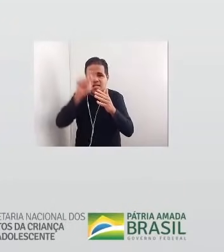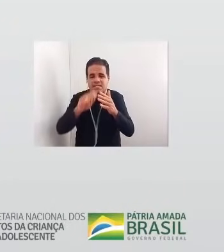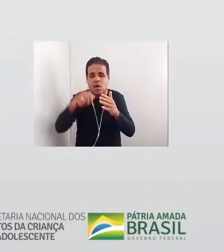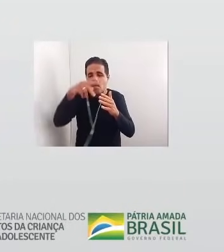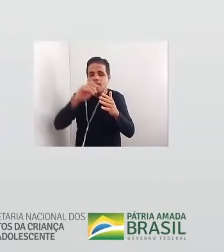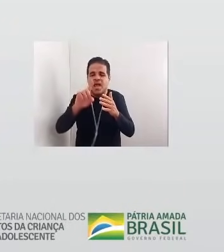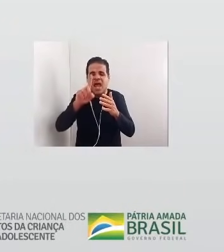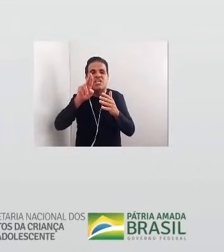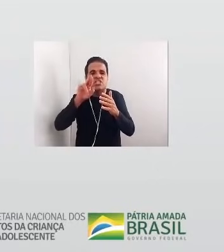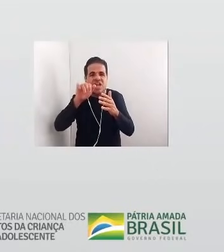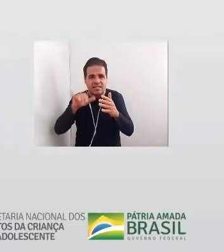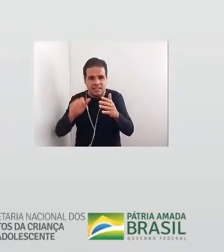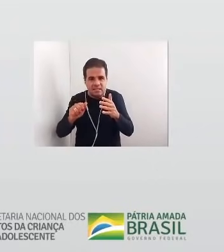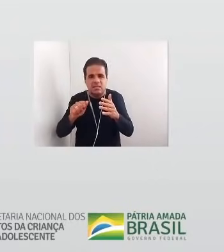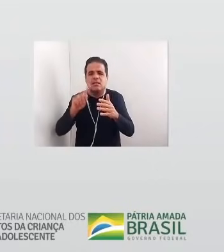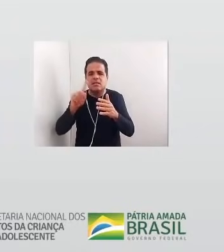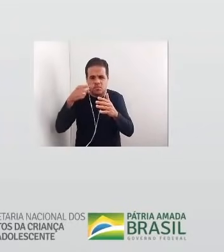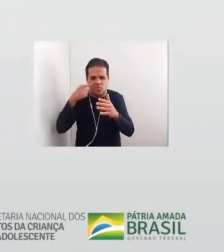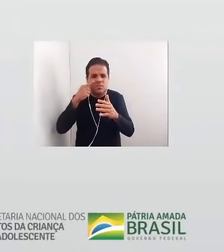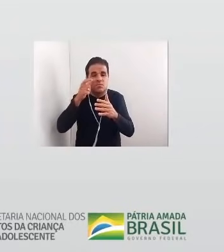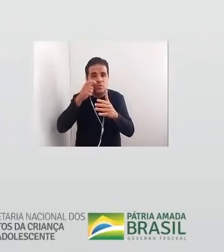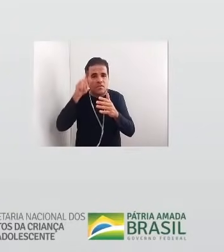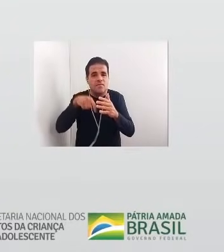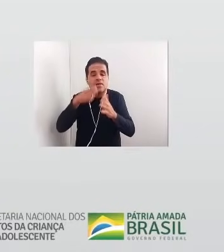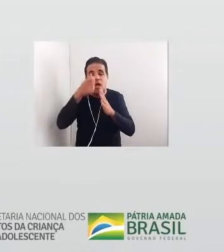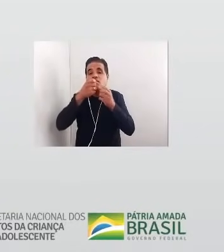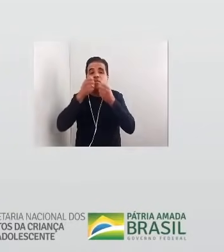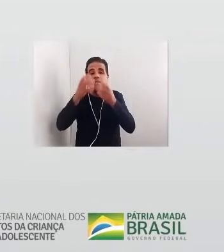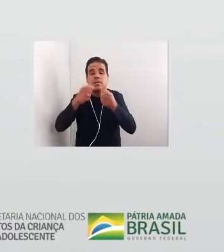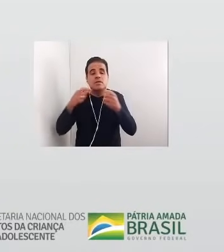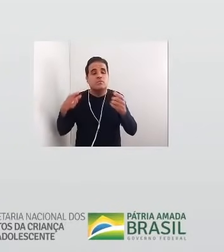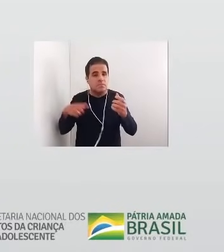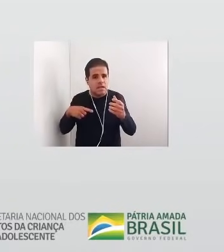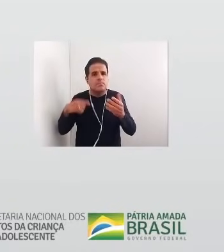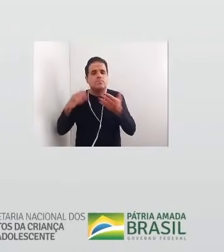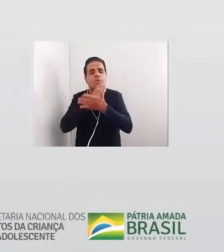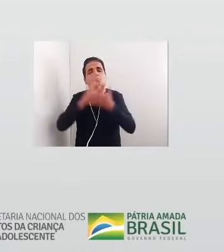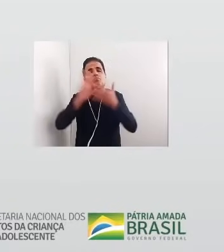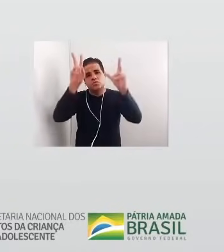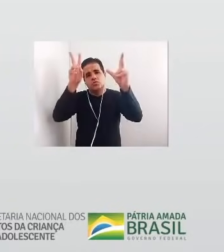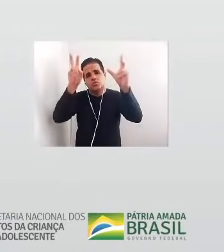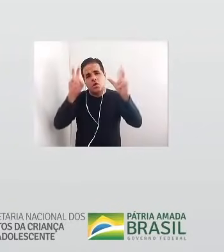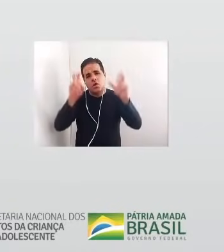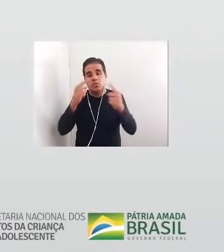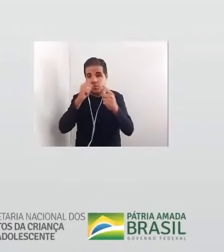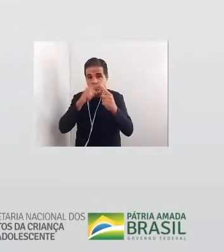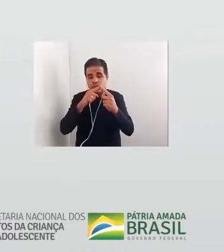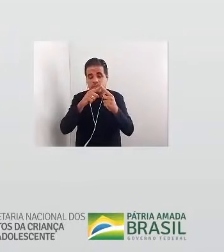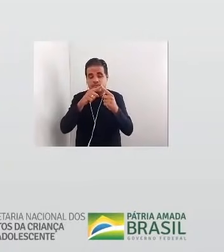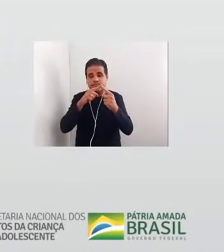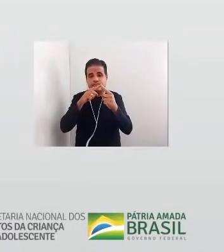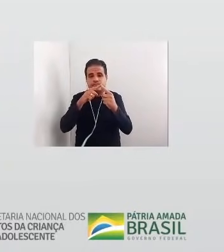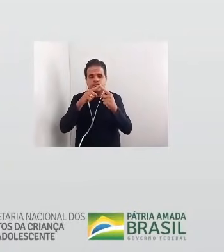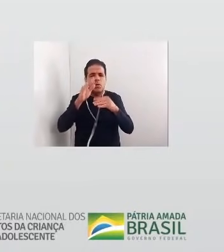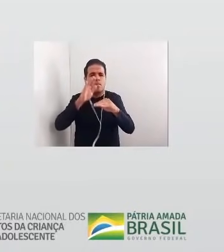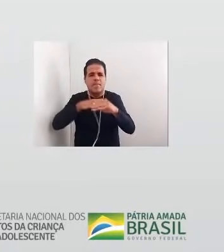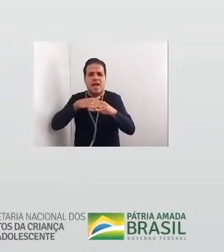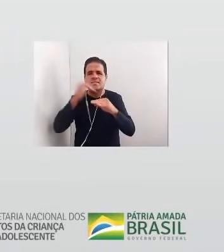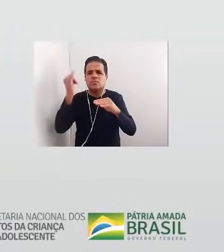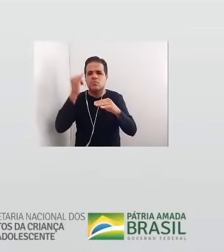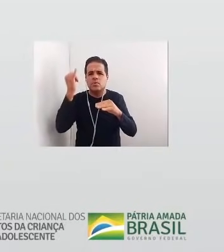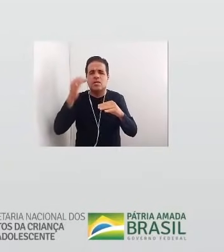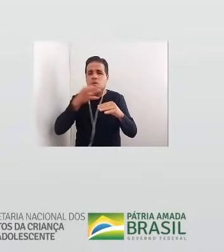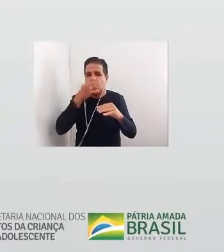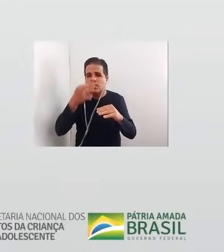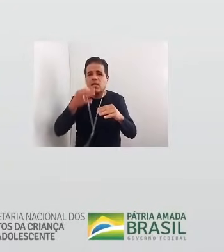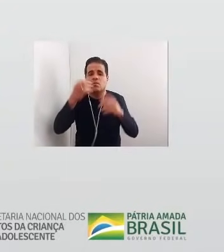Unidos, que vocês poderão ter a fonte completa depois, nós lemos alguns tópicos, e um deles é o mais importante, na minha opinião, é aquele